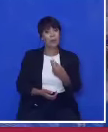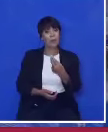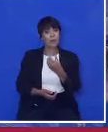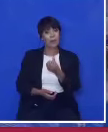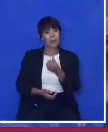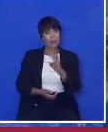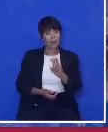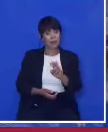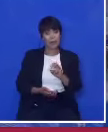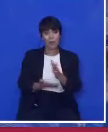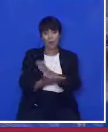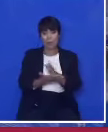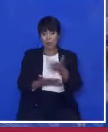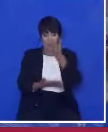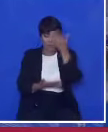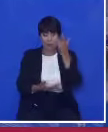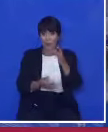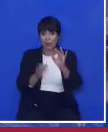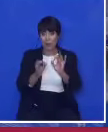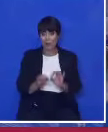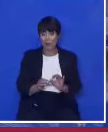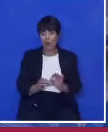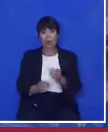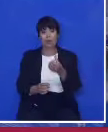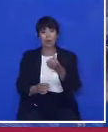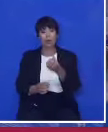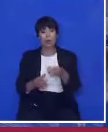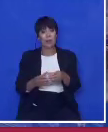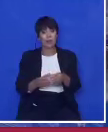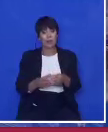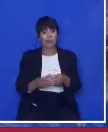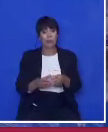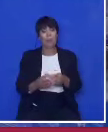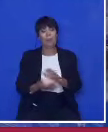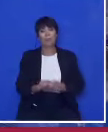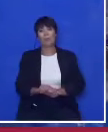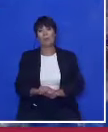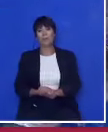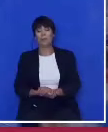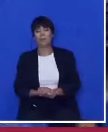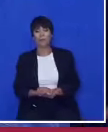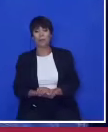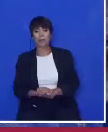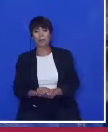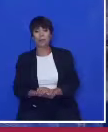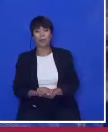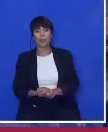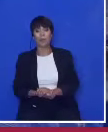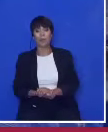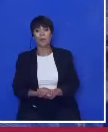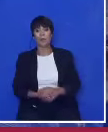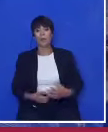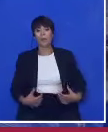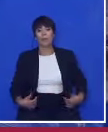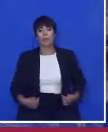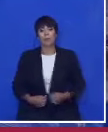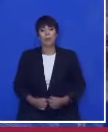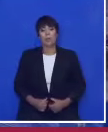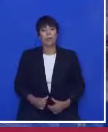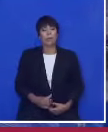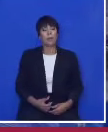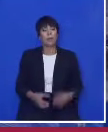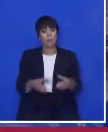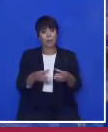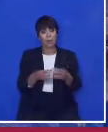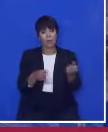R$ 68.314,65. Este é o valor que será dividido entre os acertadores das 6 dezenas no segundo sorteio da dupla cena. Procedimento